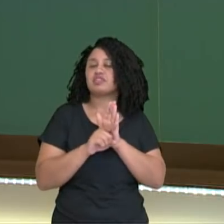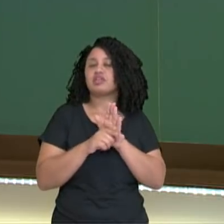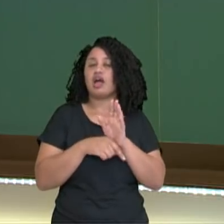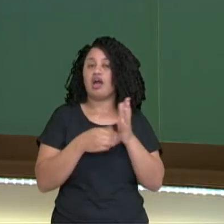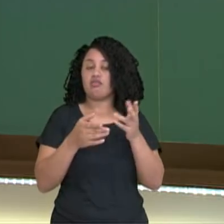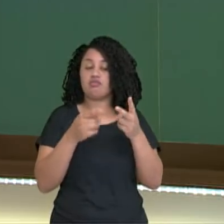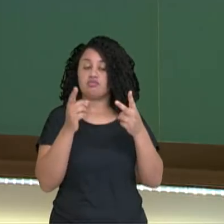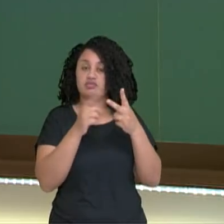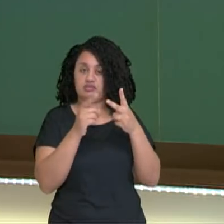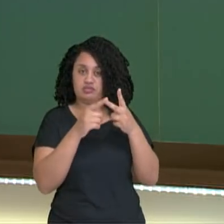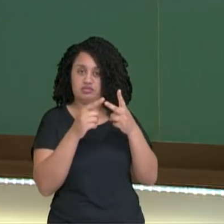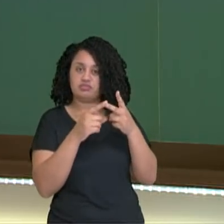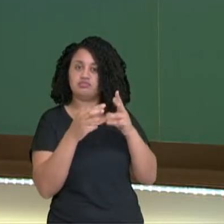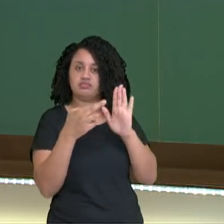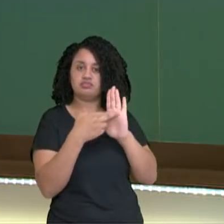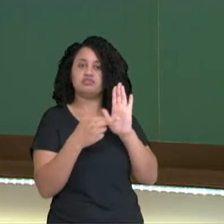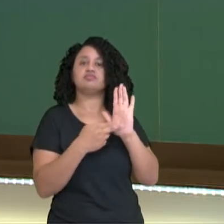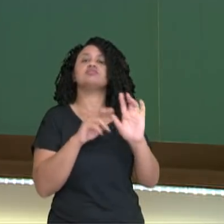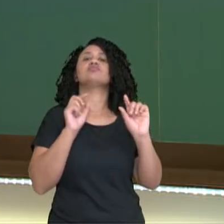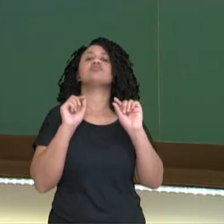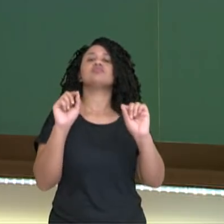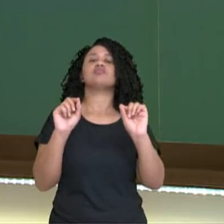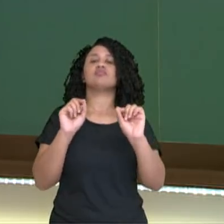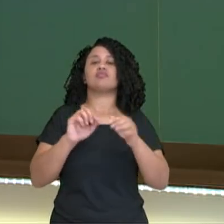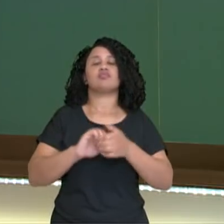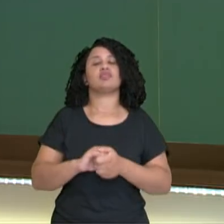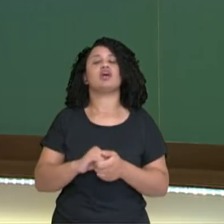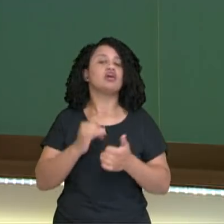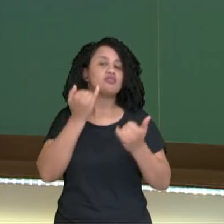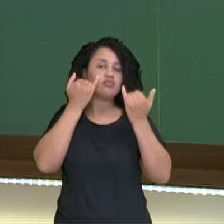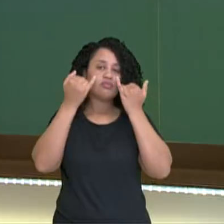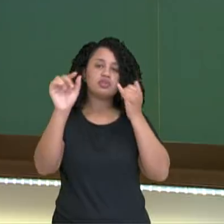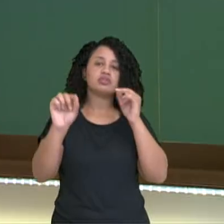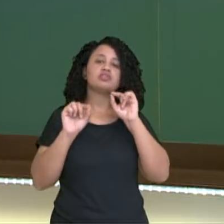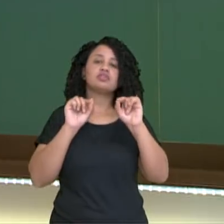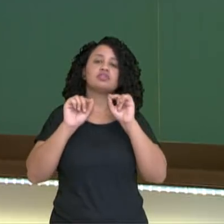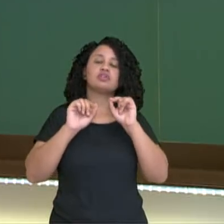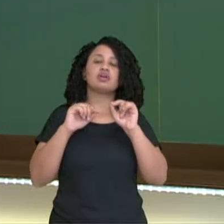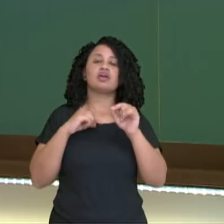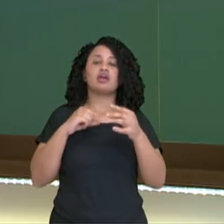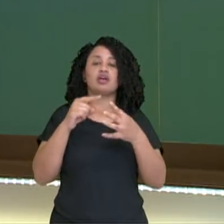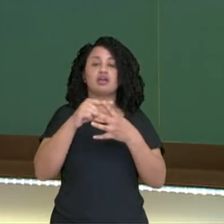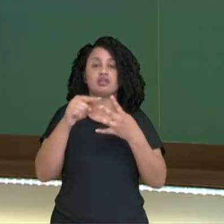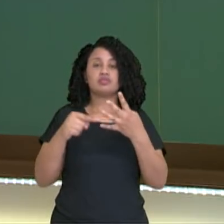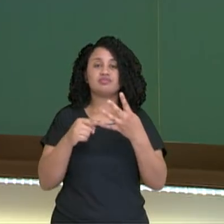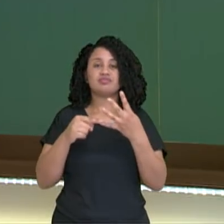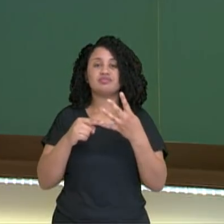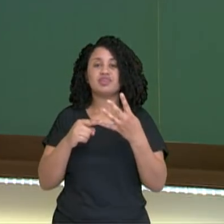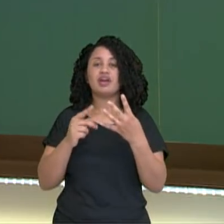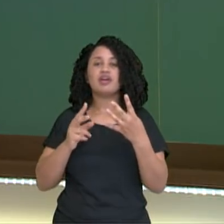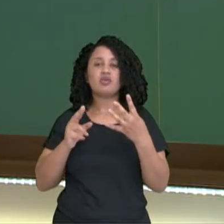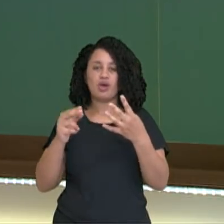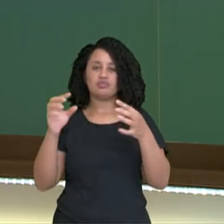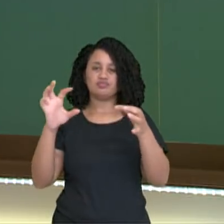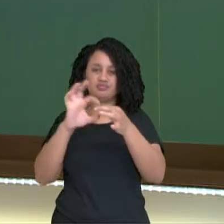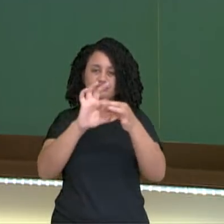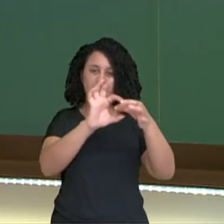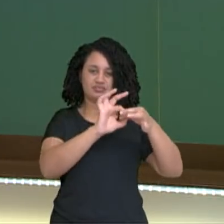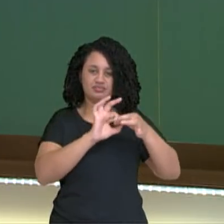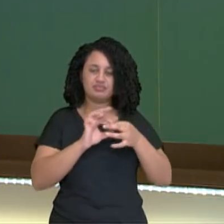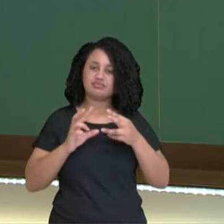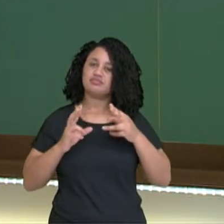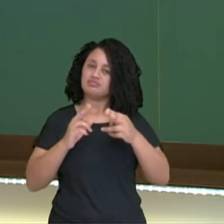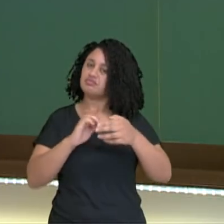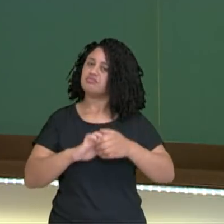primeiro. Então, o segundo postulado, ele nos informa o quê? Que as 4 ligações são iguais. Independente de como